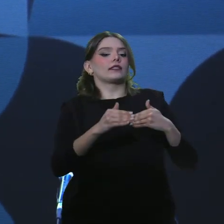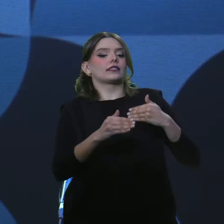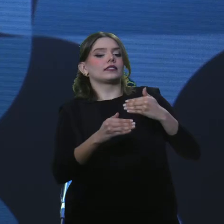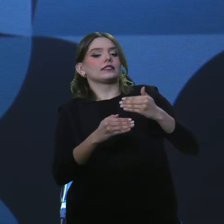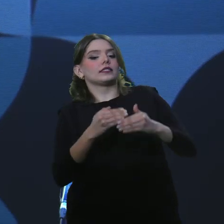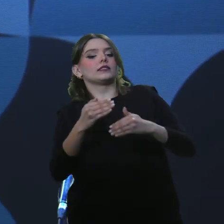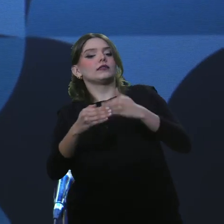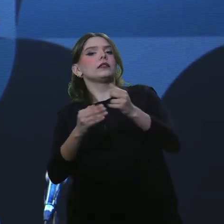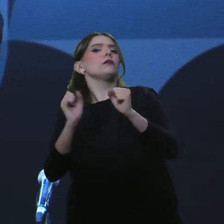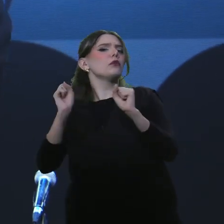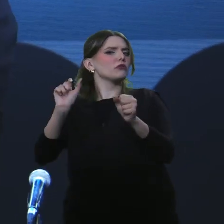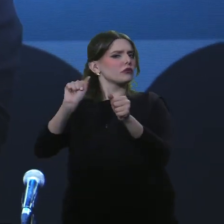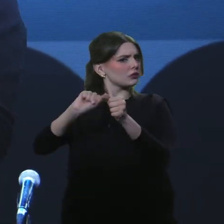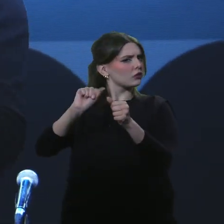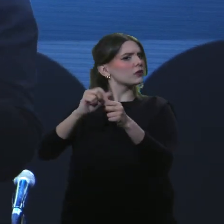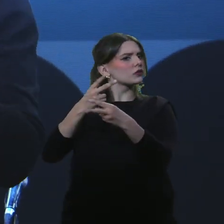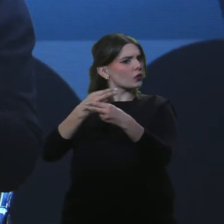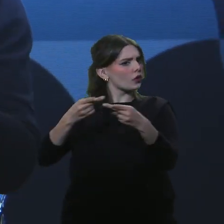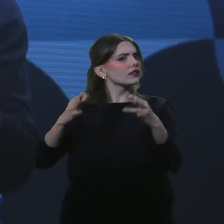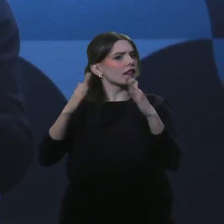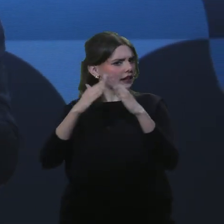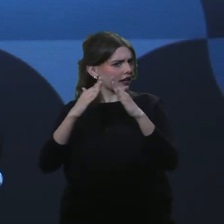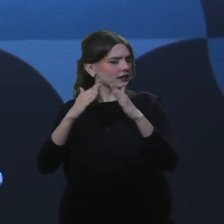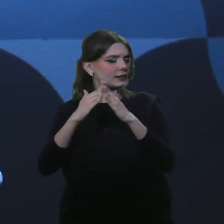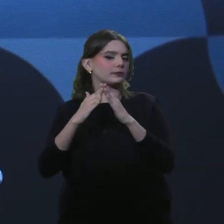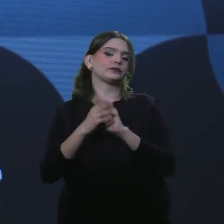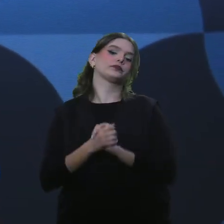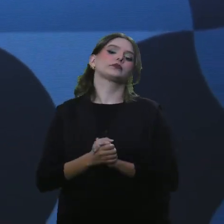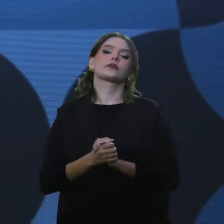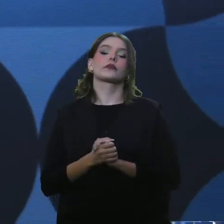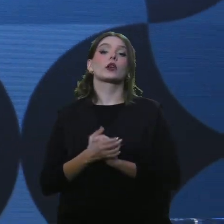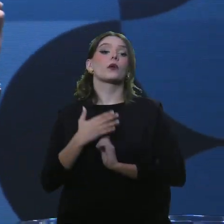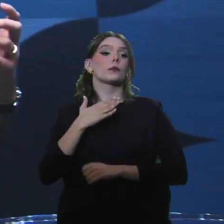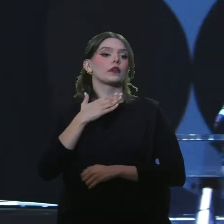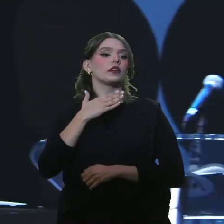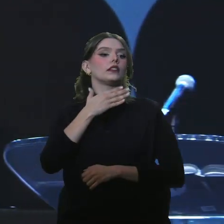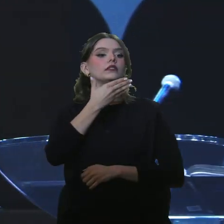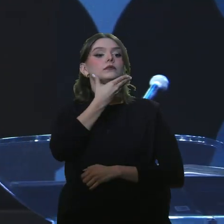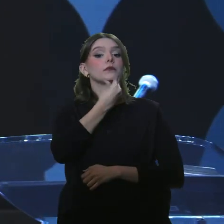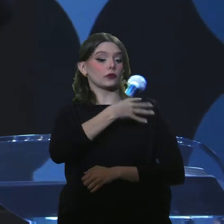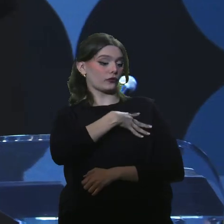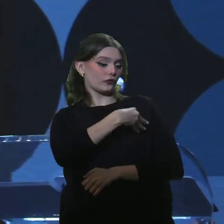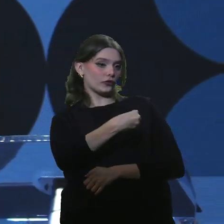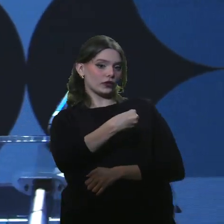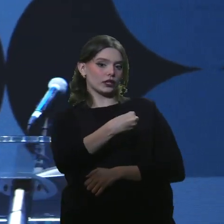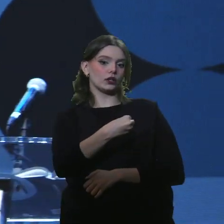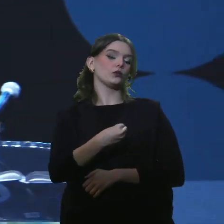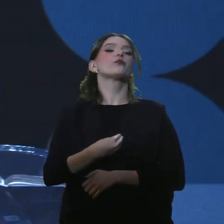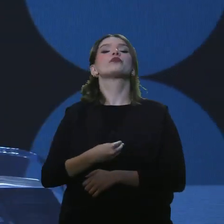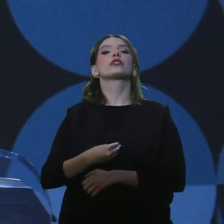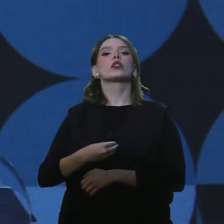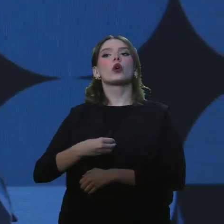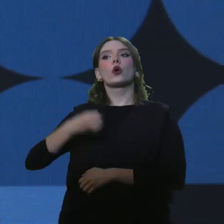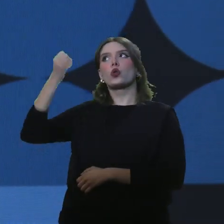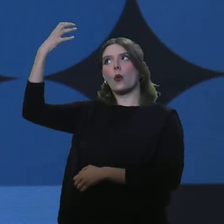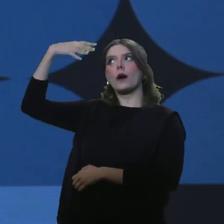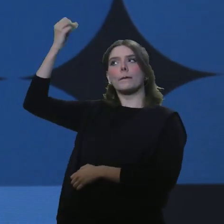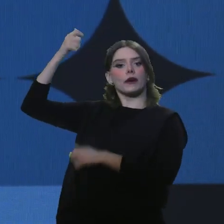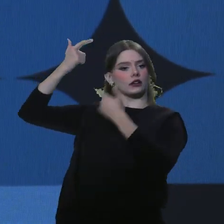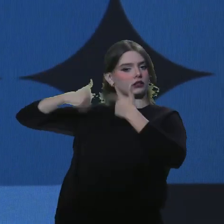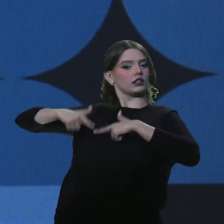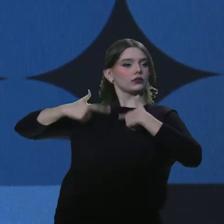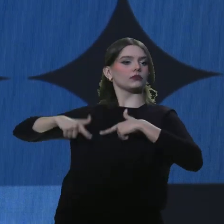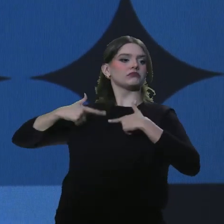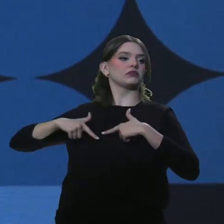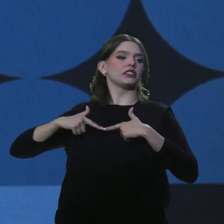consegue algumas coisas. Por exemplo, o Samuel, ele não consegue tomar banho inteiro sozinho. Mas tem umas